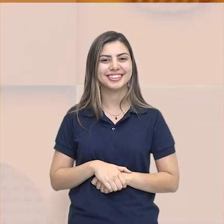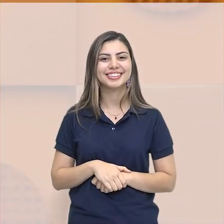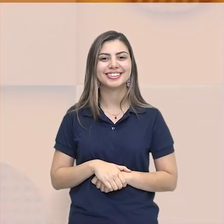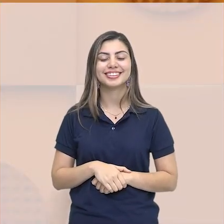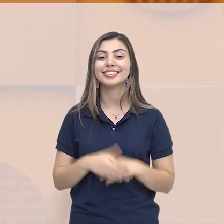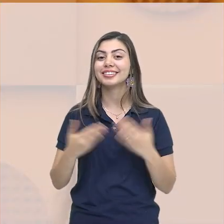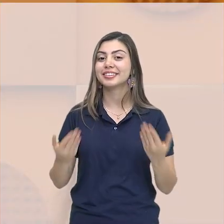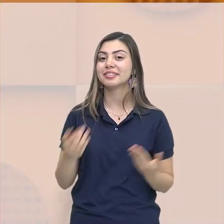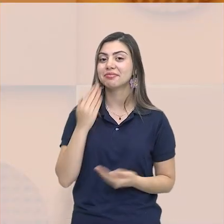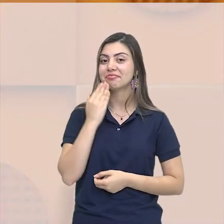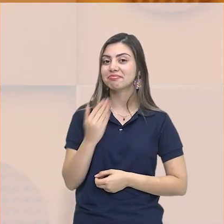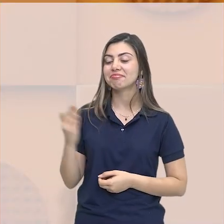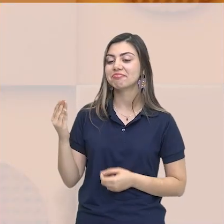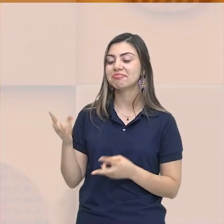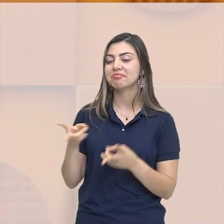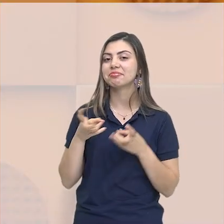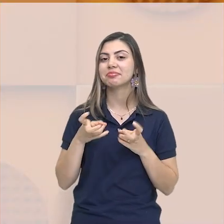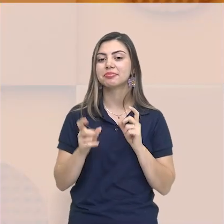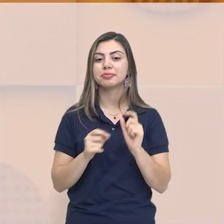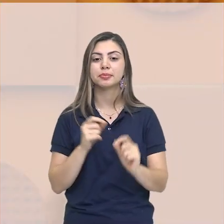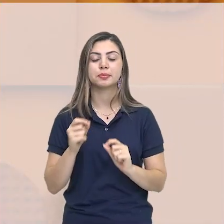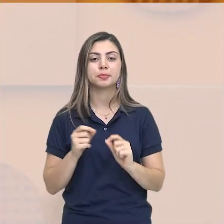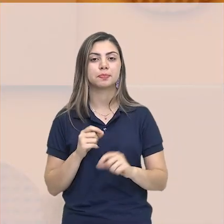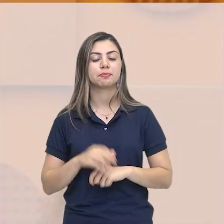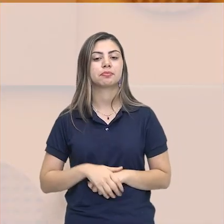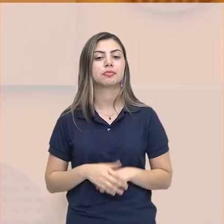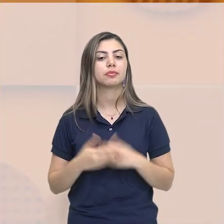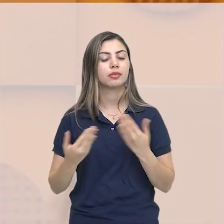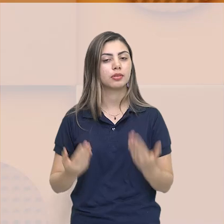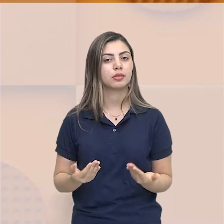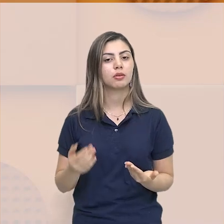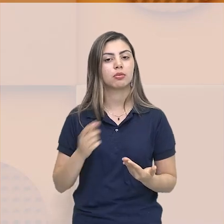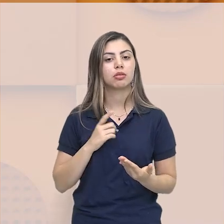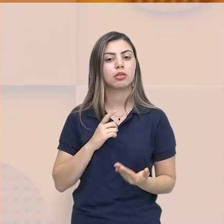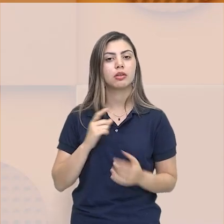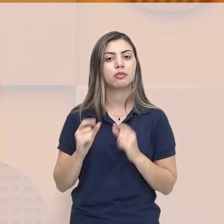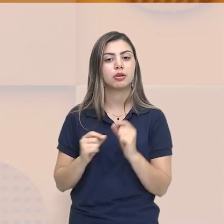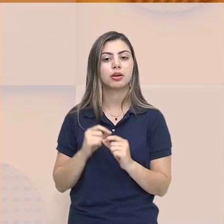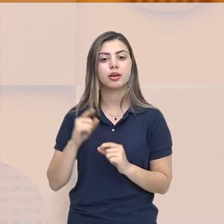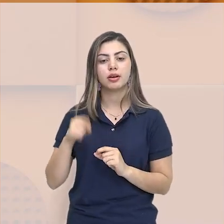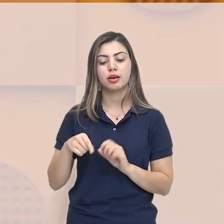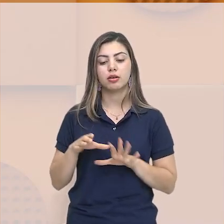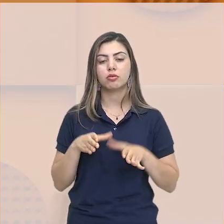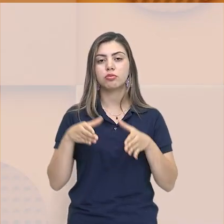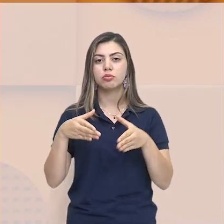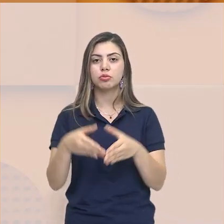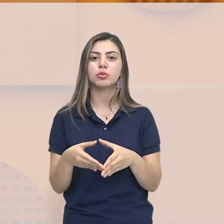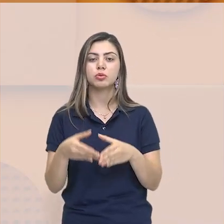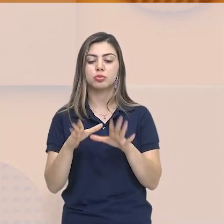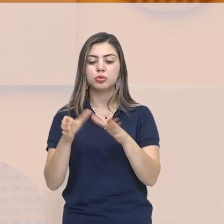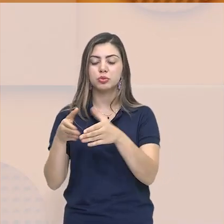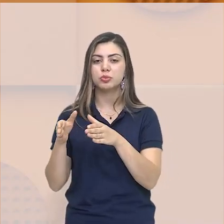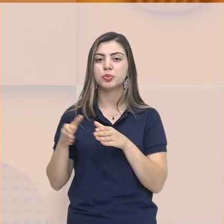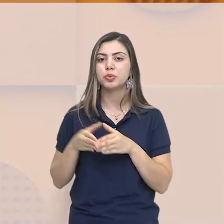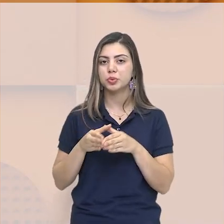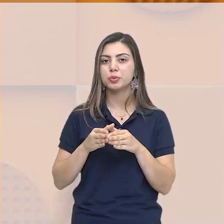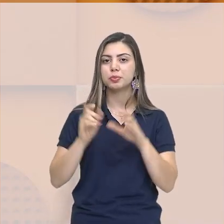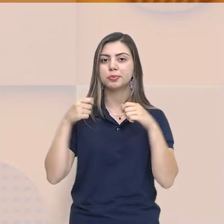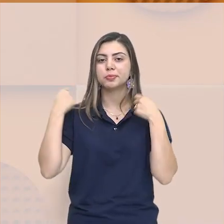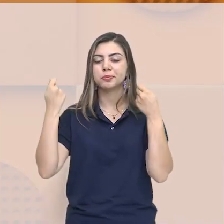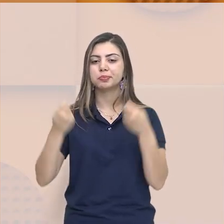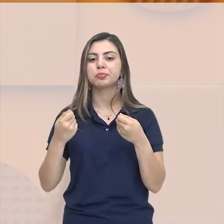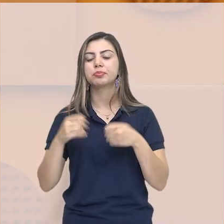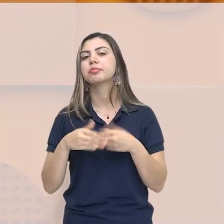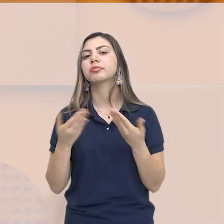Ok, então vocês puderam observar que de um outro lado nós temos então aí, né, o clero regular, e aí a gente viu então, né,